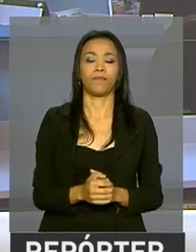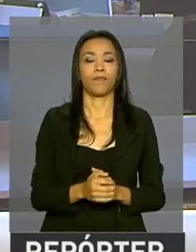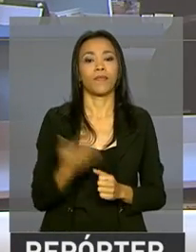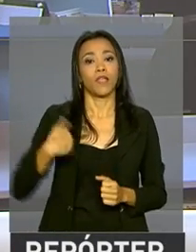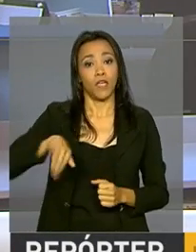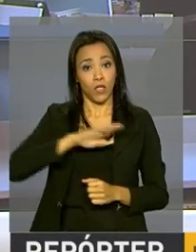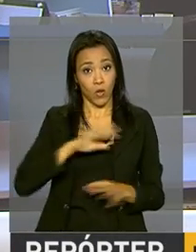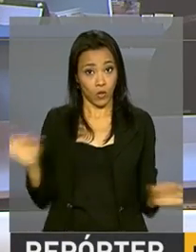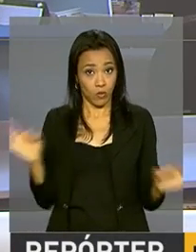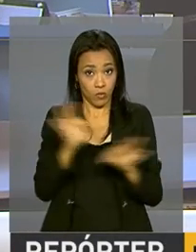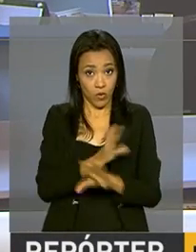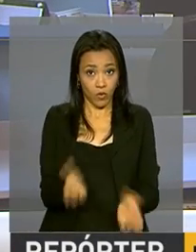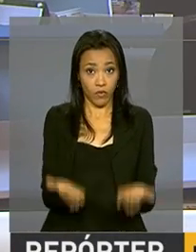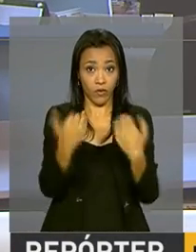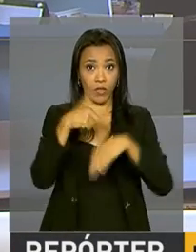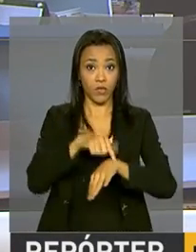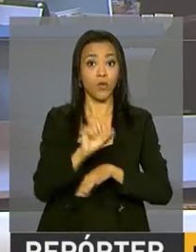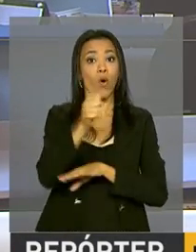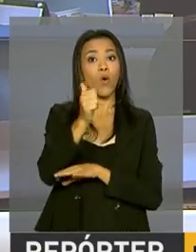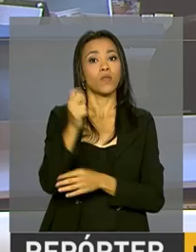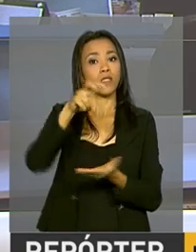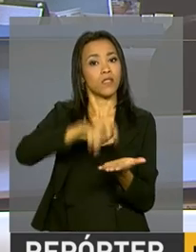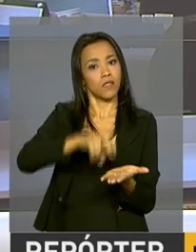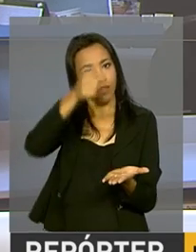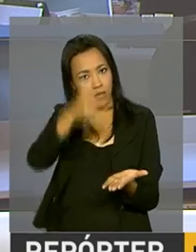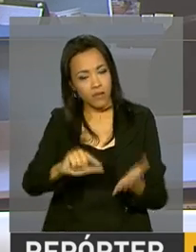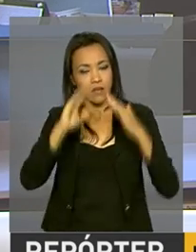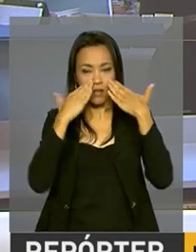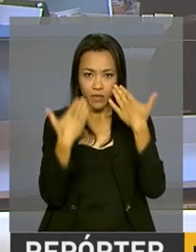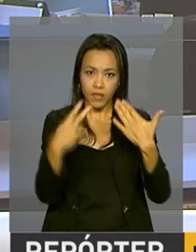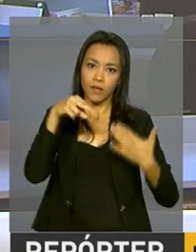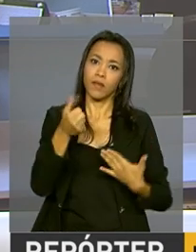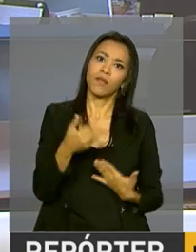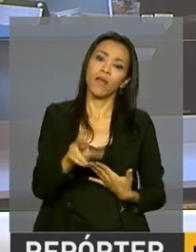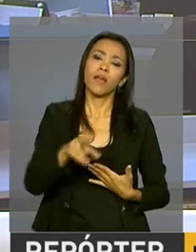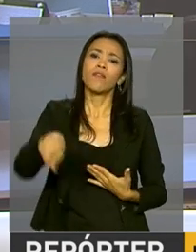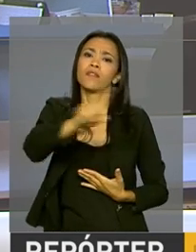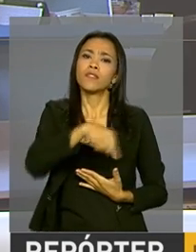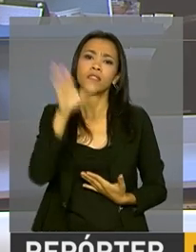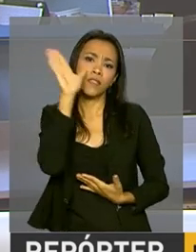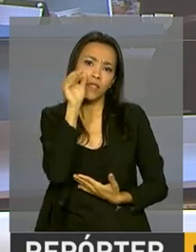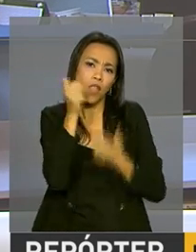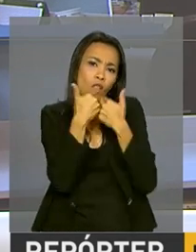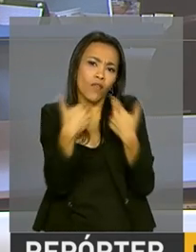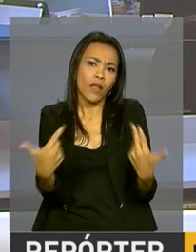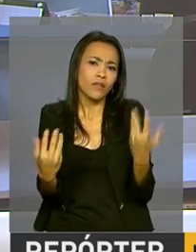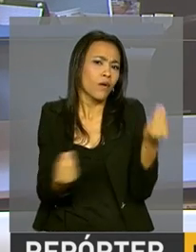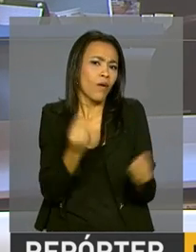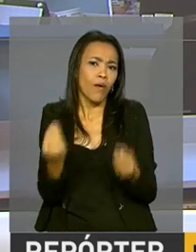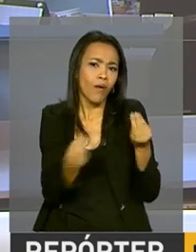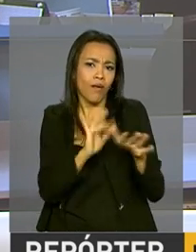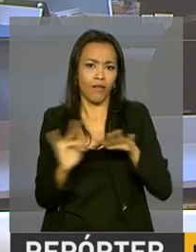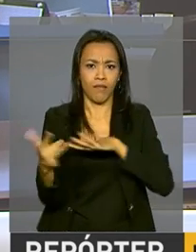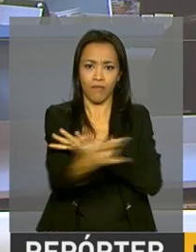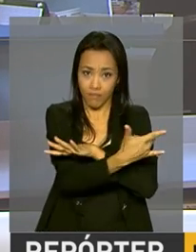nós ficamos por aqui, voltamos às 11 da manhã na próxima edição do Repórter NBR. Acompanhe as novidades também